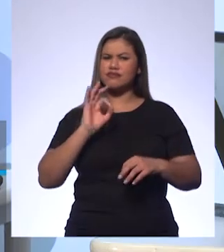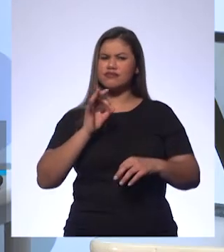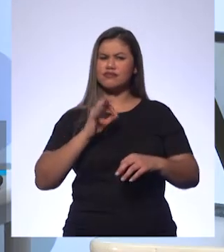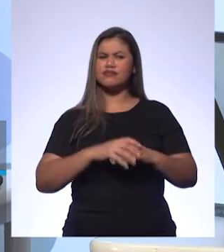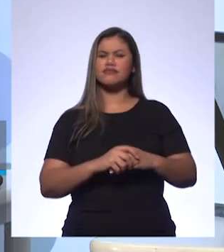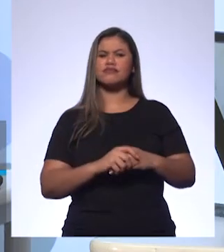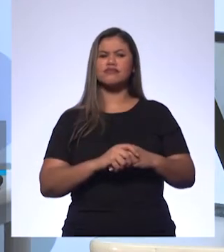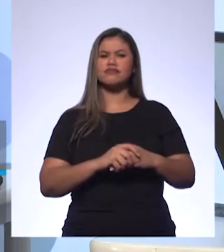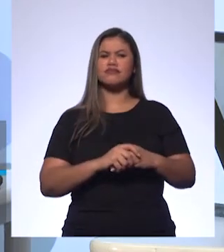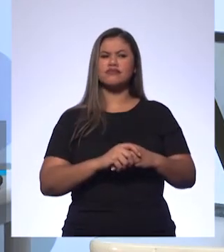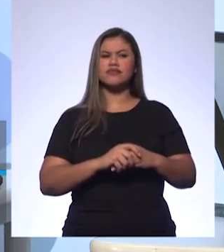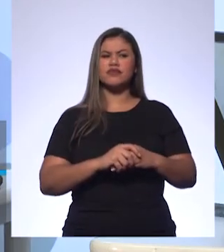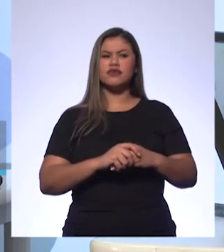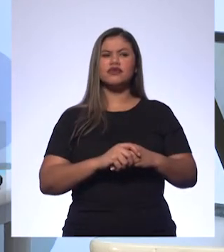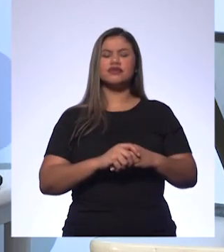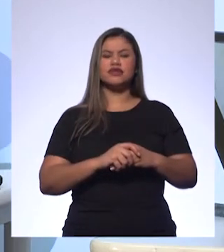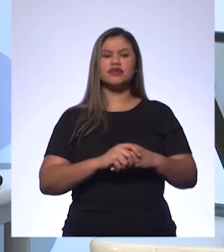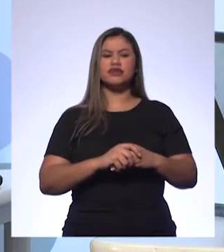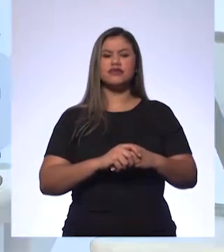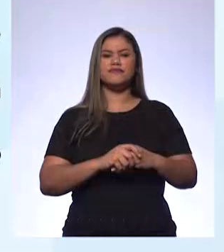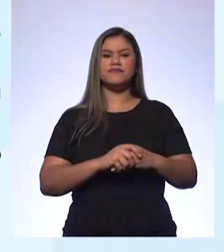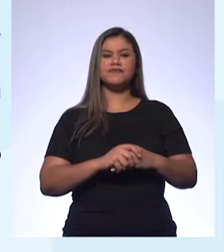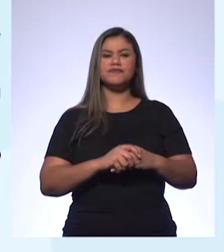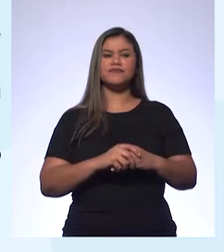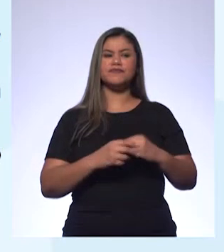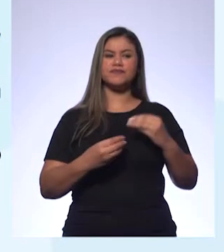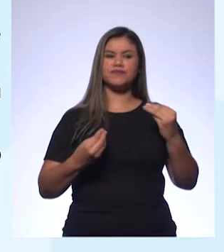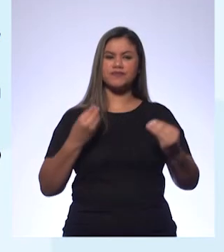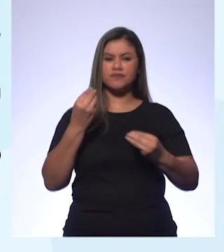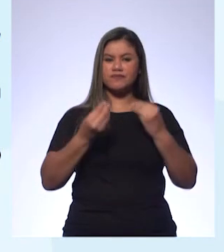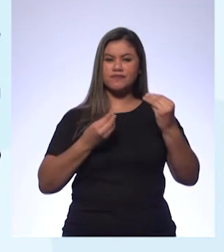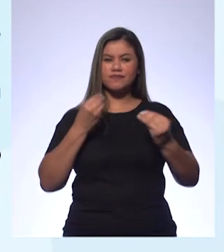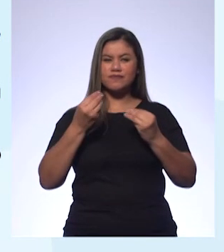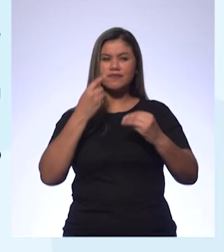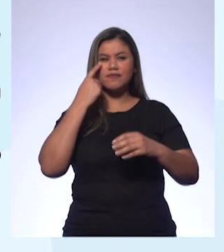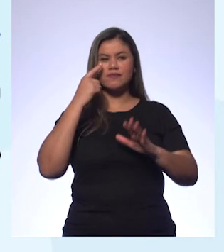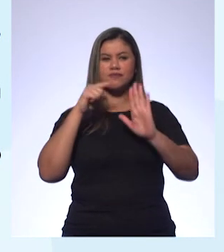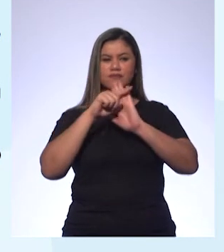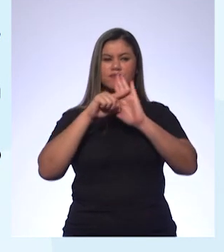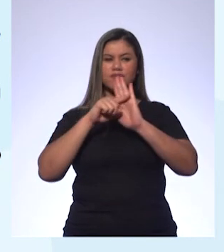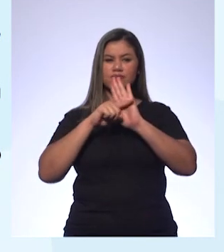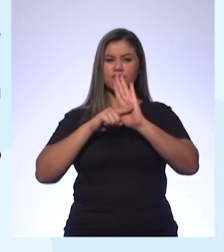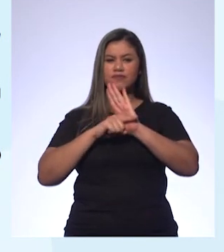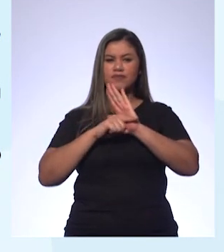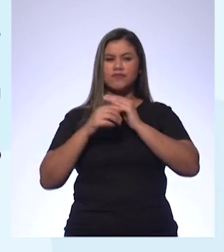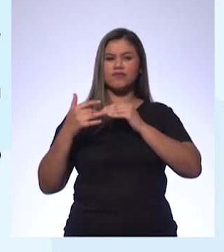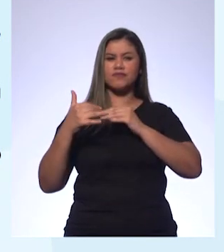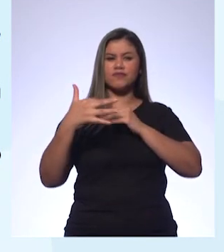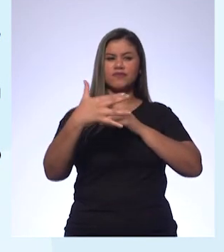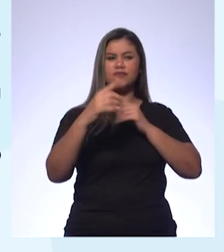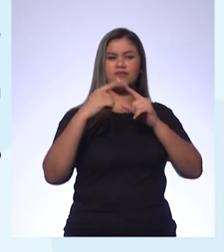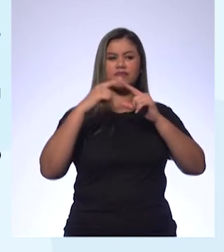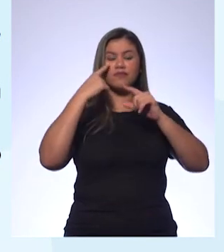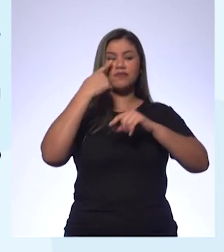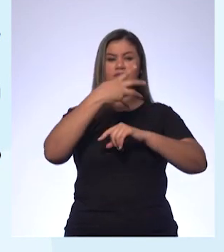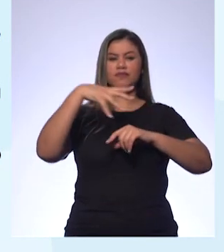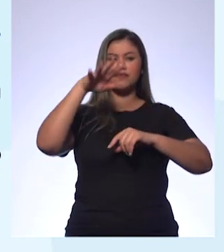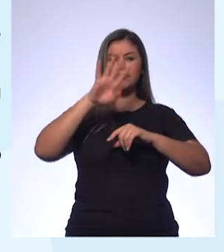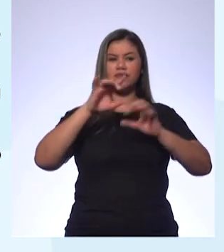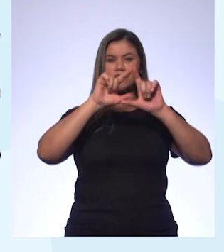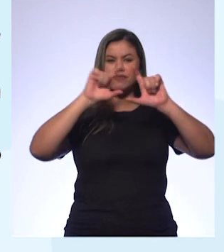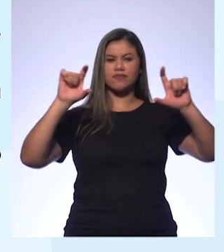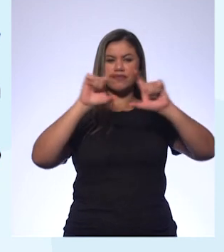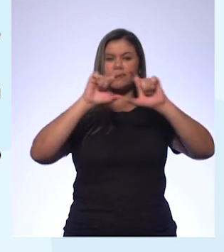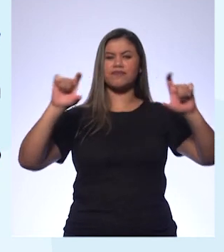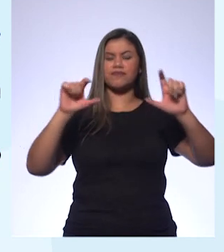bora lá. Sondagem aí, continuando. Aí tem essa tira, variações linguísticas, ali no